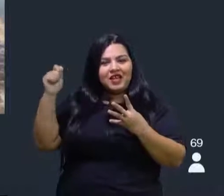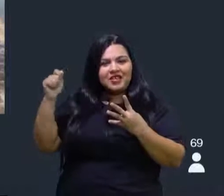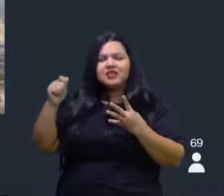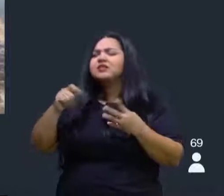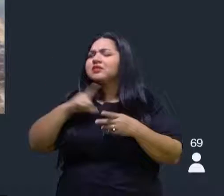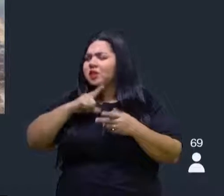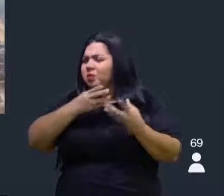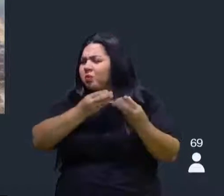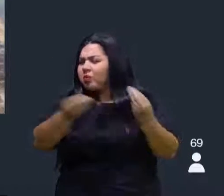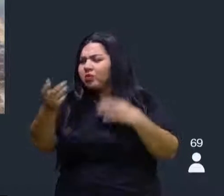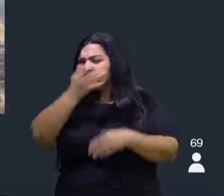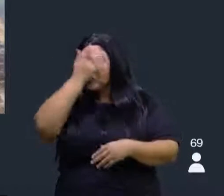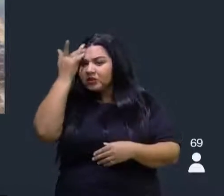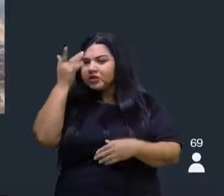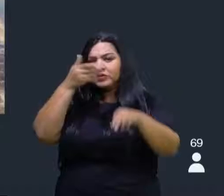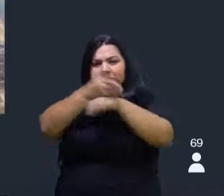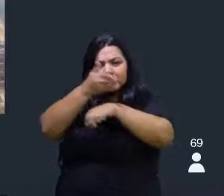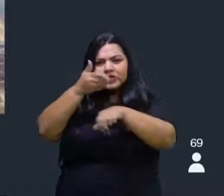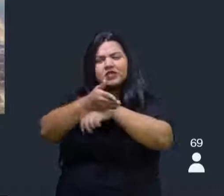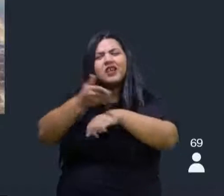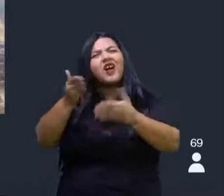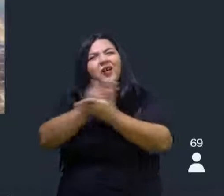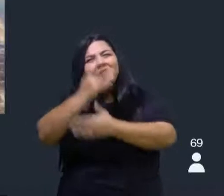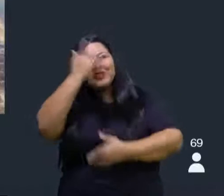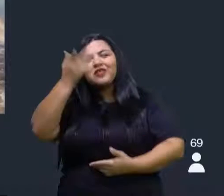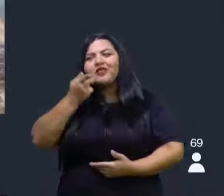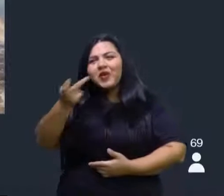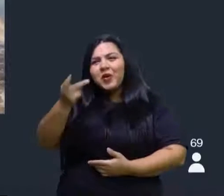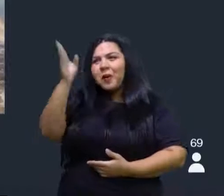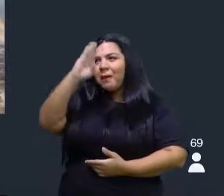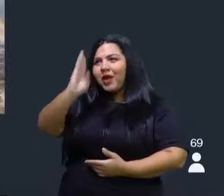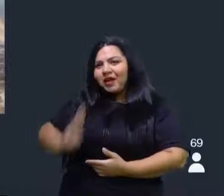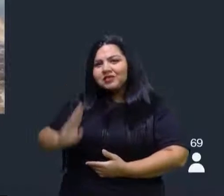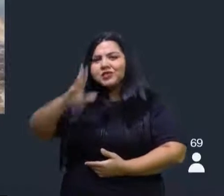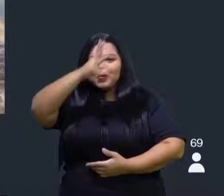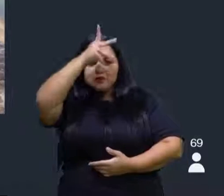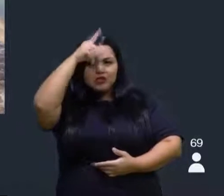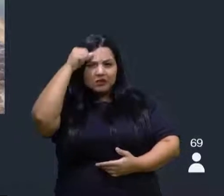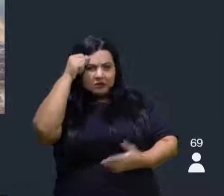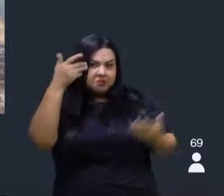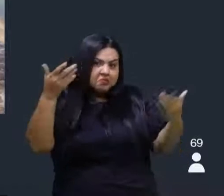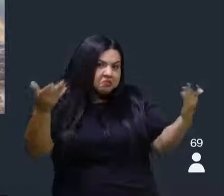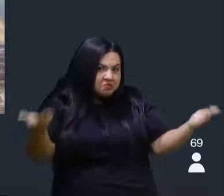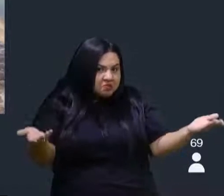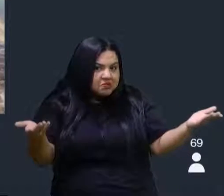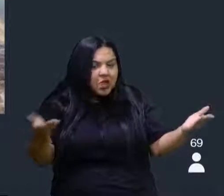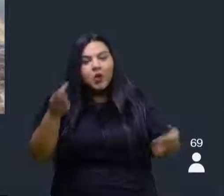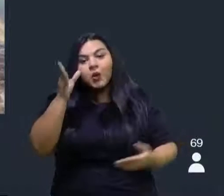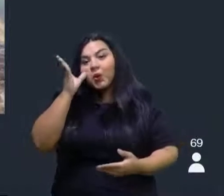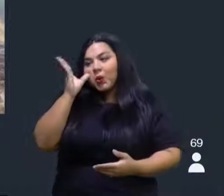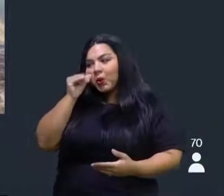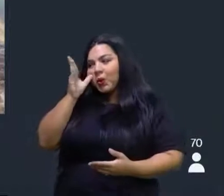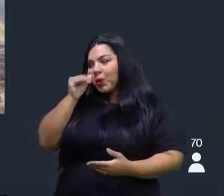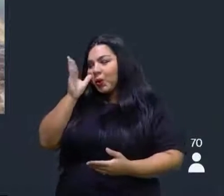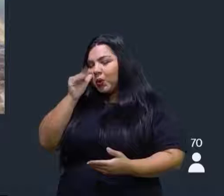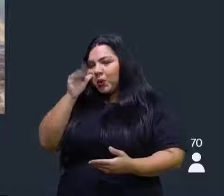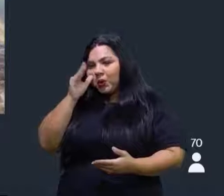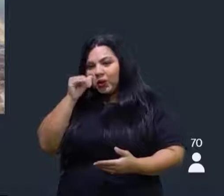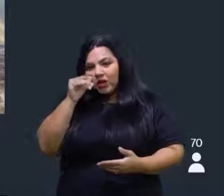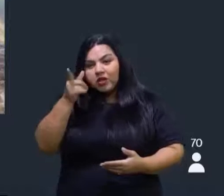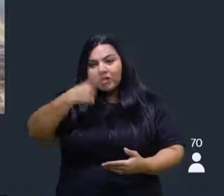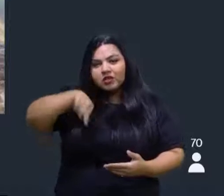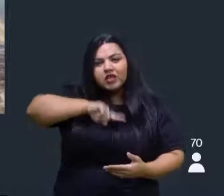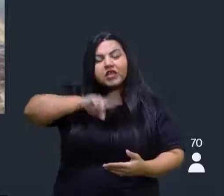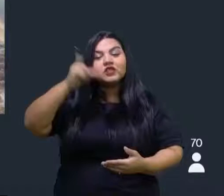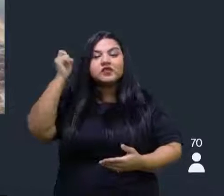Tem muita gente participando também. Tem gente que diz que é Brasil, Manaus, não sei, será? Curiosidade, né? Fica difícil a